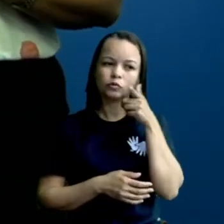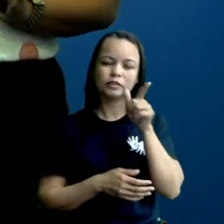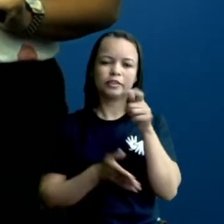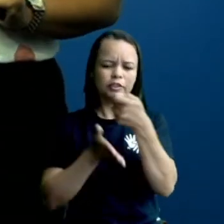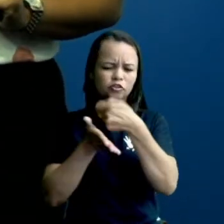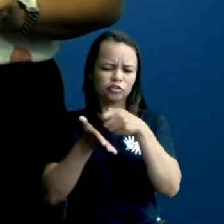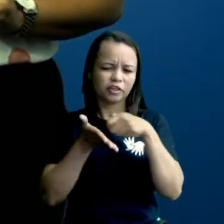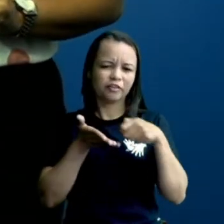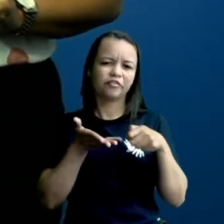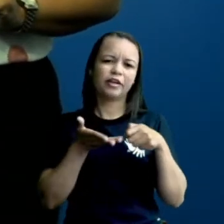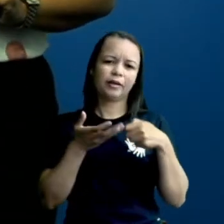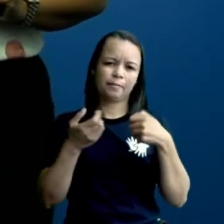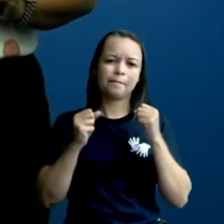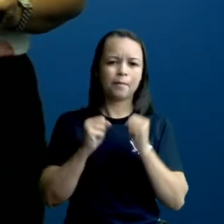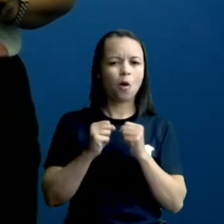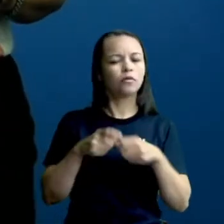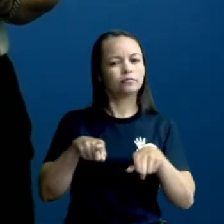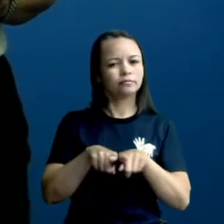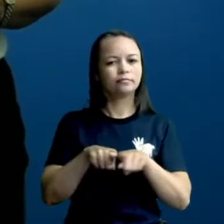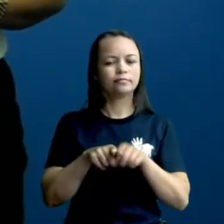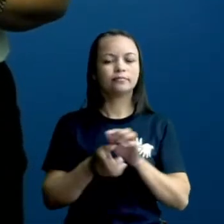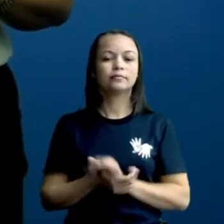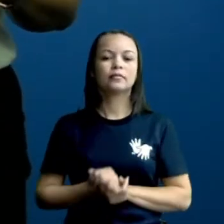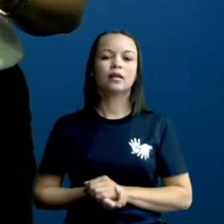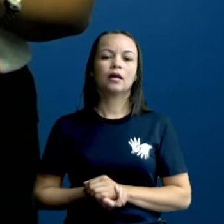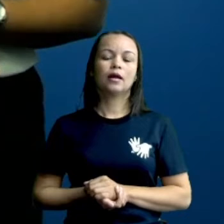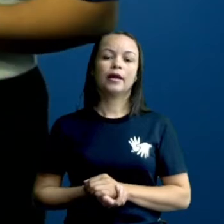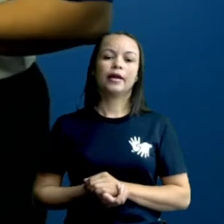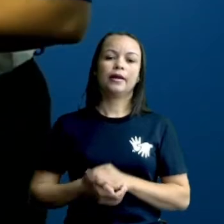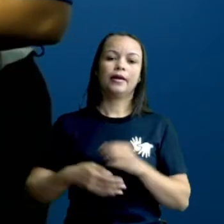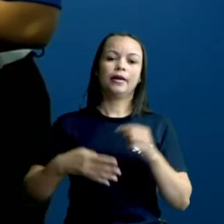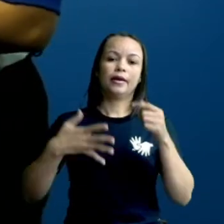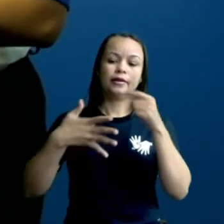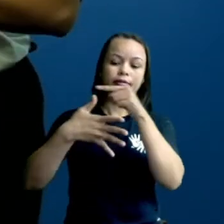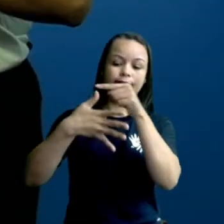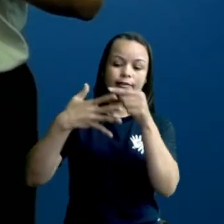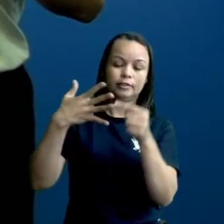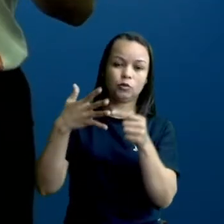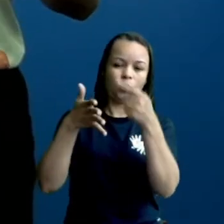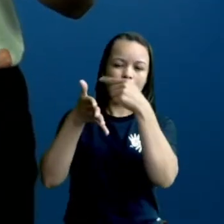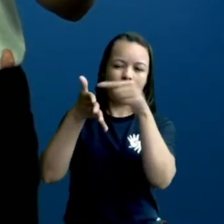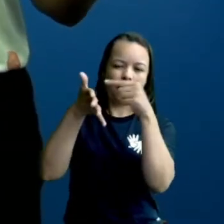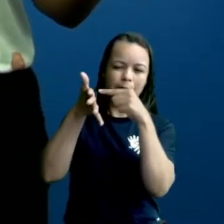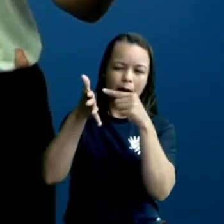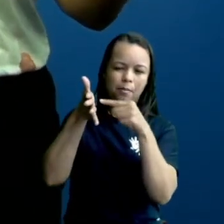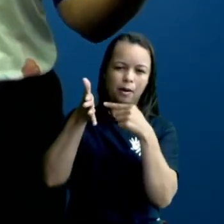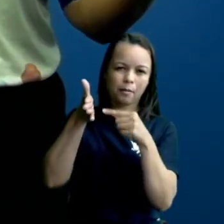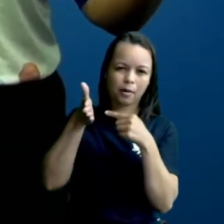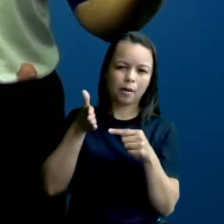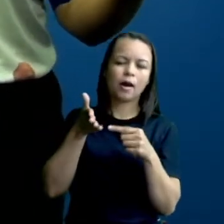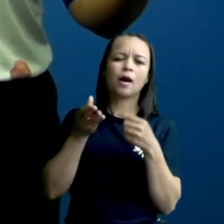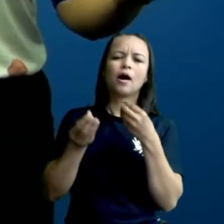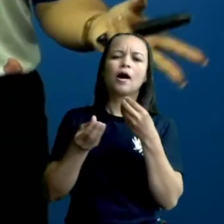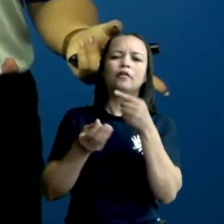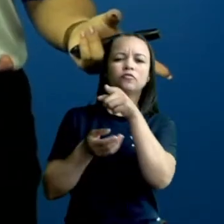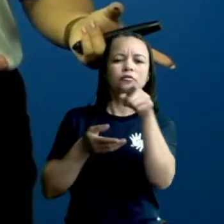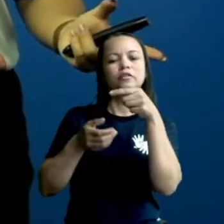escrever, você pode escrever também. Em 5 linhas, você vai escrever como é que foi que aconteceu a